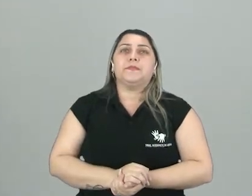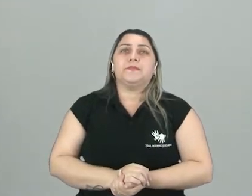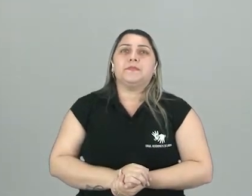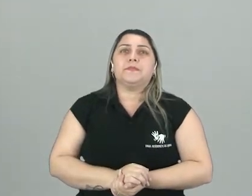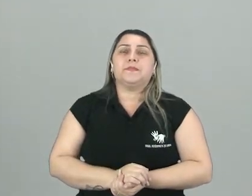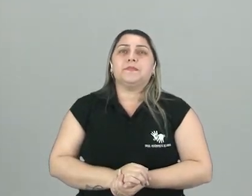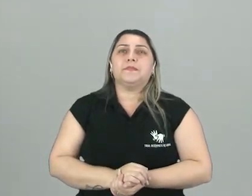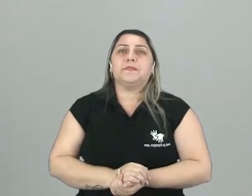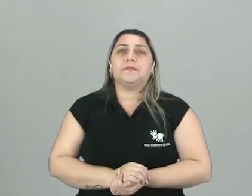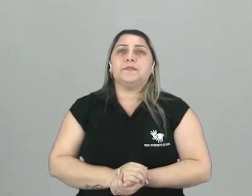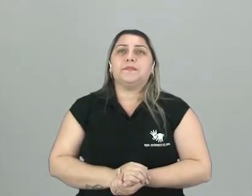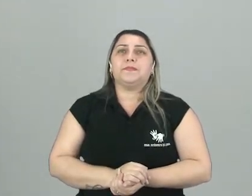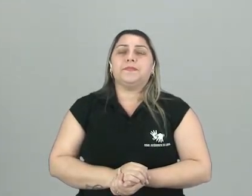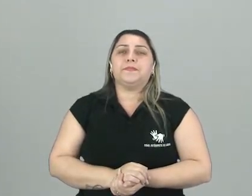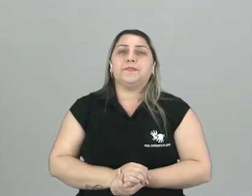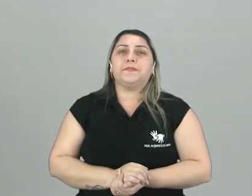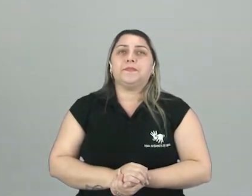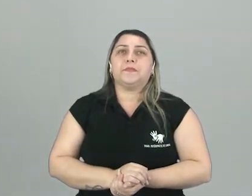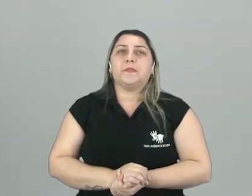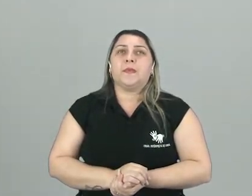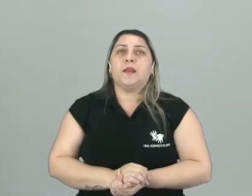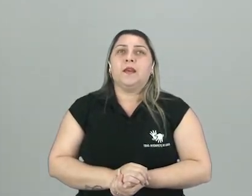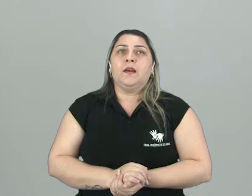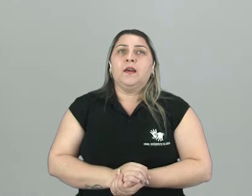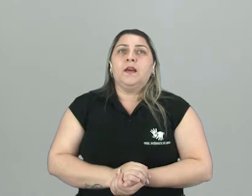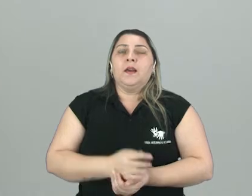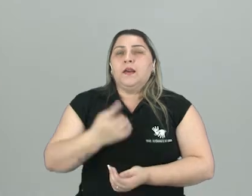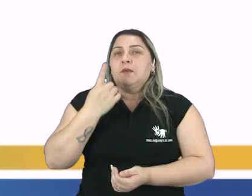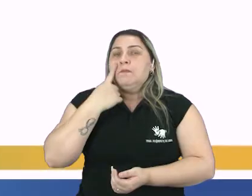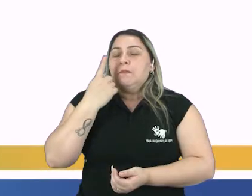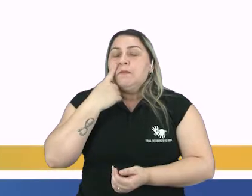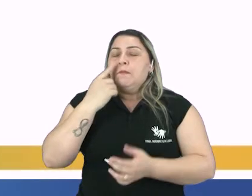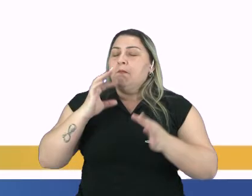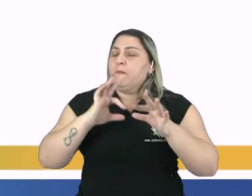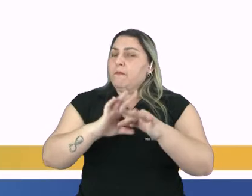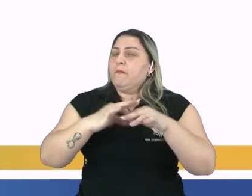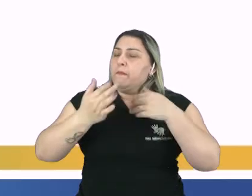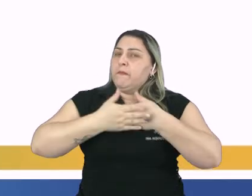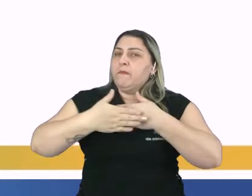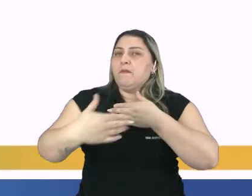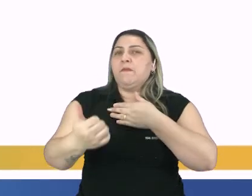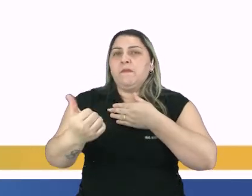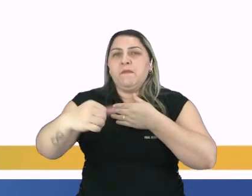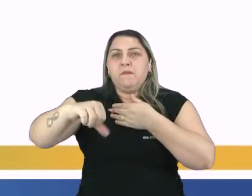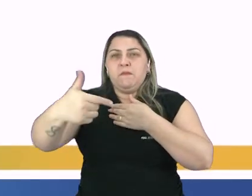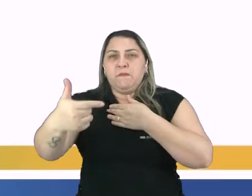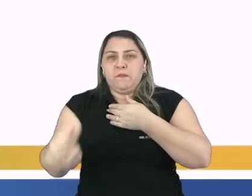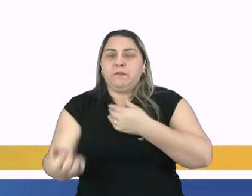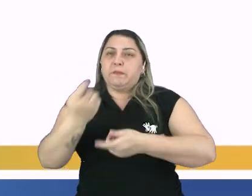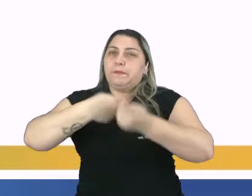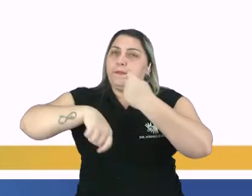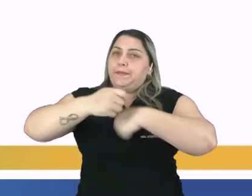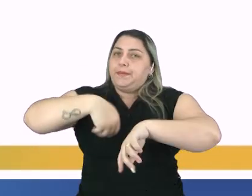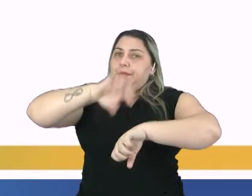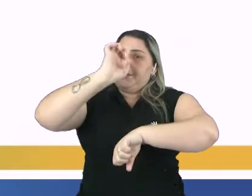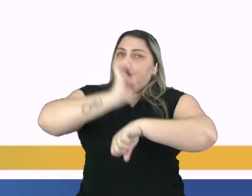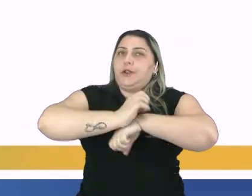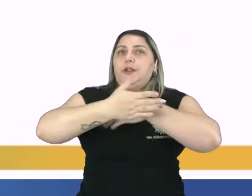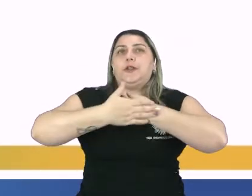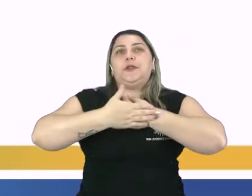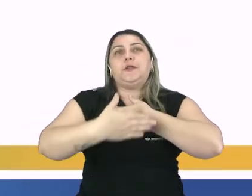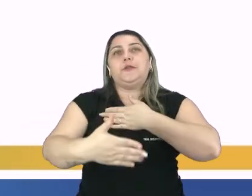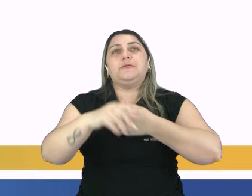com autonomia estadual. E aí observem, unificada a partir de 1920, a administração do Acre passou